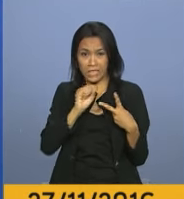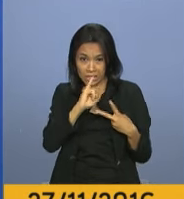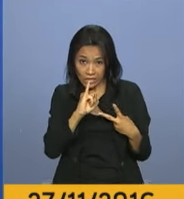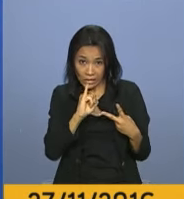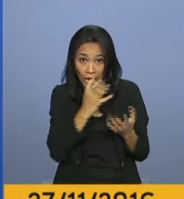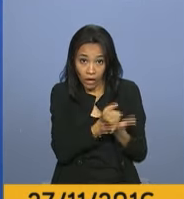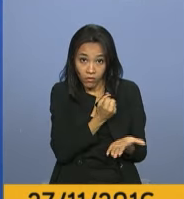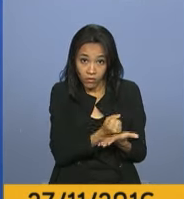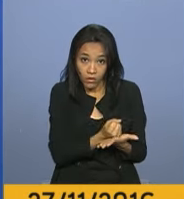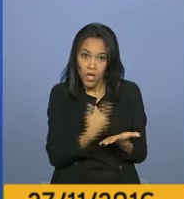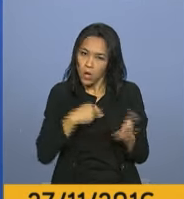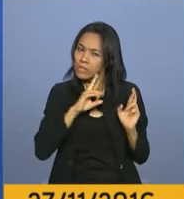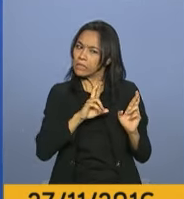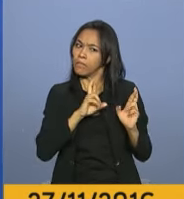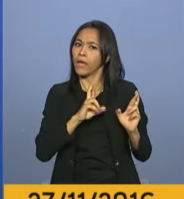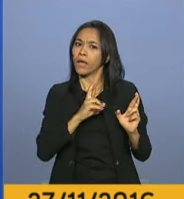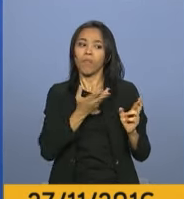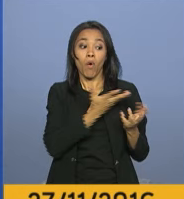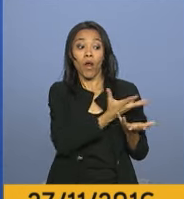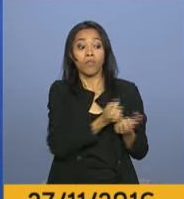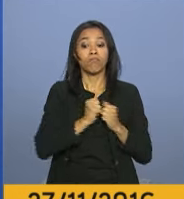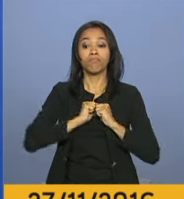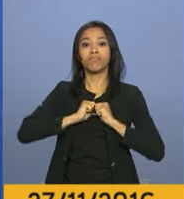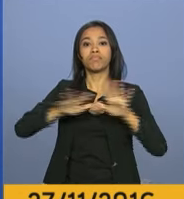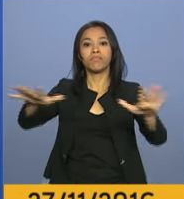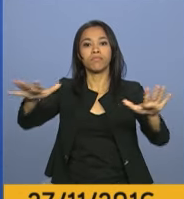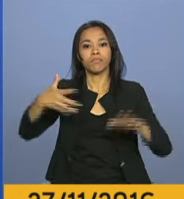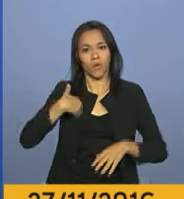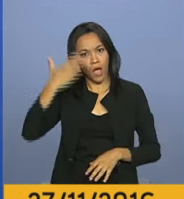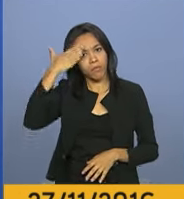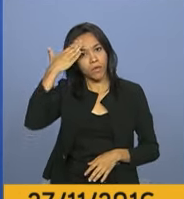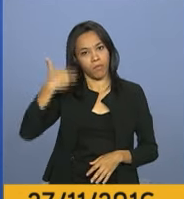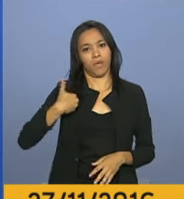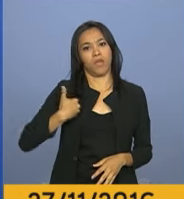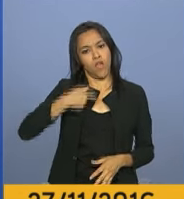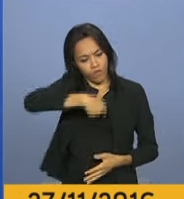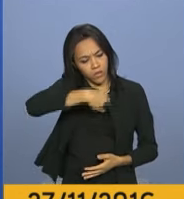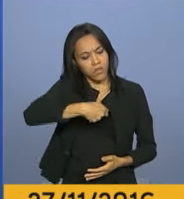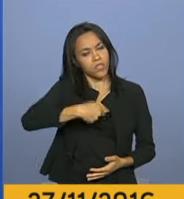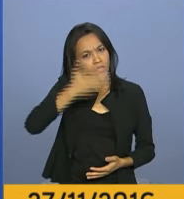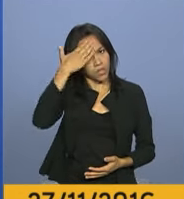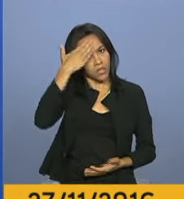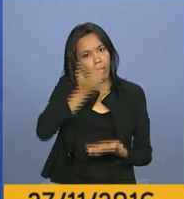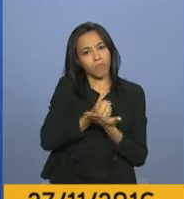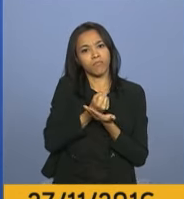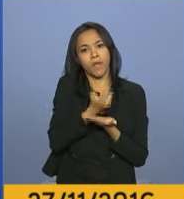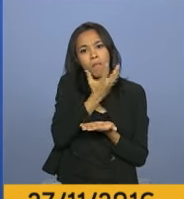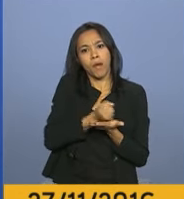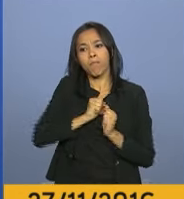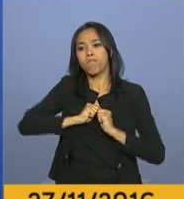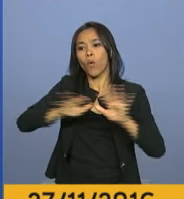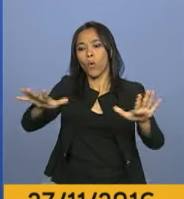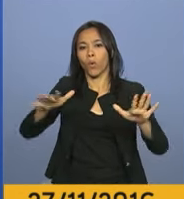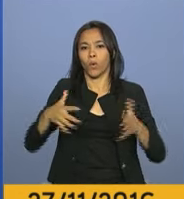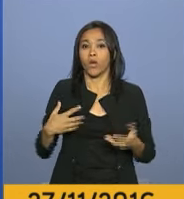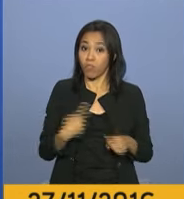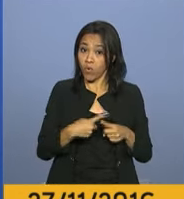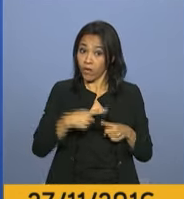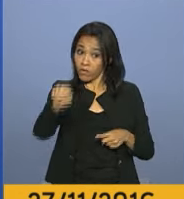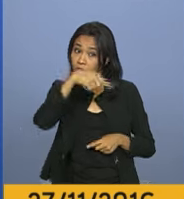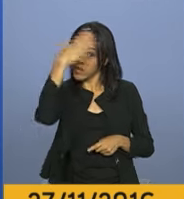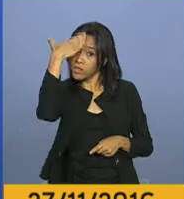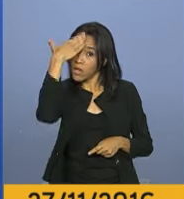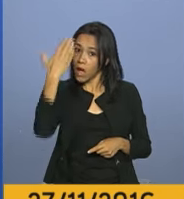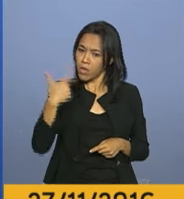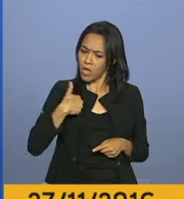gravou, eu espero que essa gravação logo venha à luz. Importantíssimo. Vou exigir que venha à luz. Porque os senhores sabem, e as senhoras,